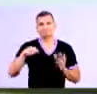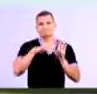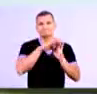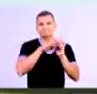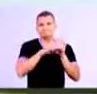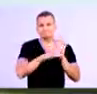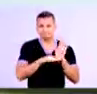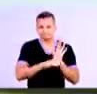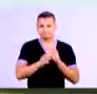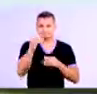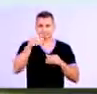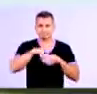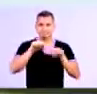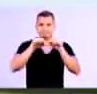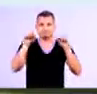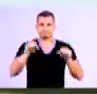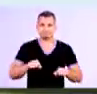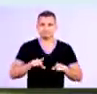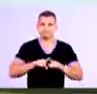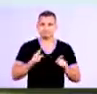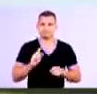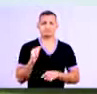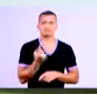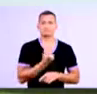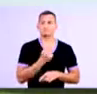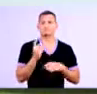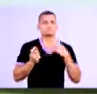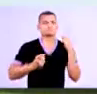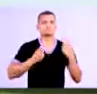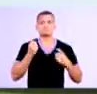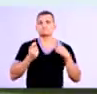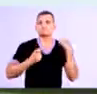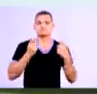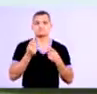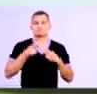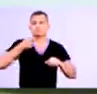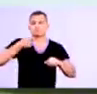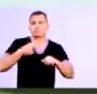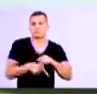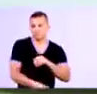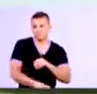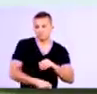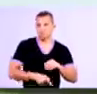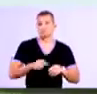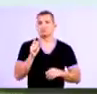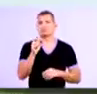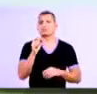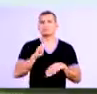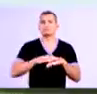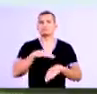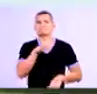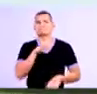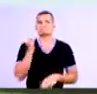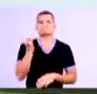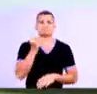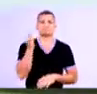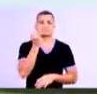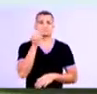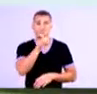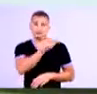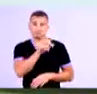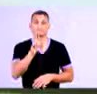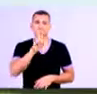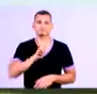sistema. Mas geralmente nós não nos preocupamos muito, não nos aprofundamos com o que tem mais de importância para o